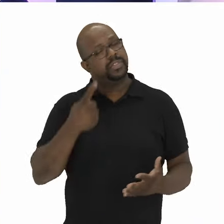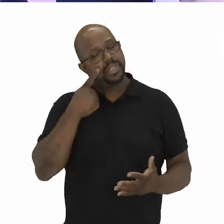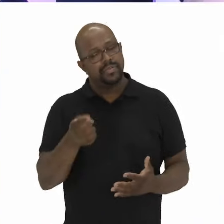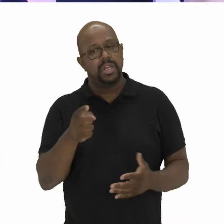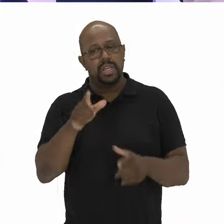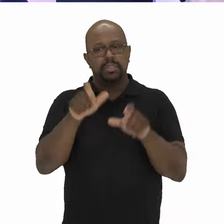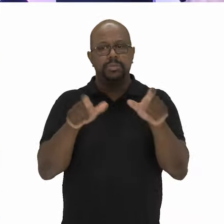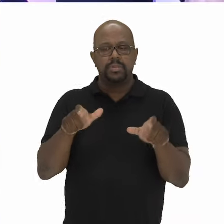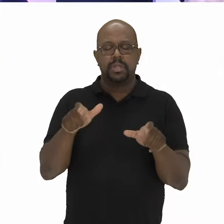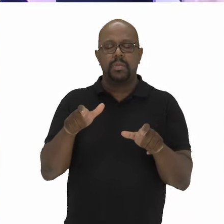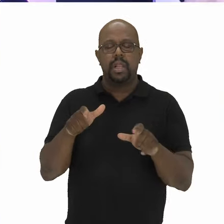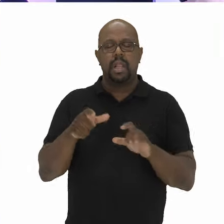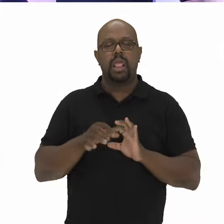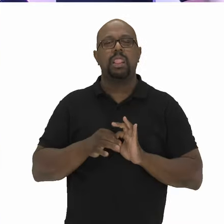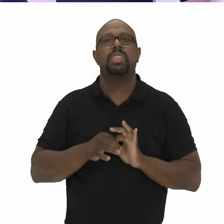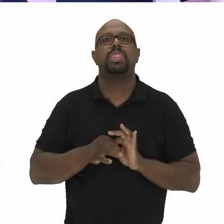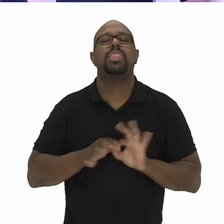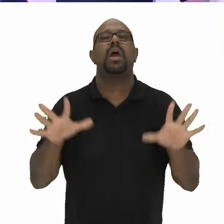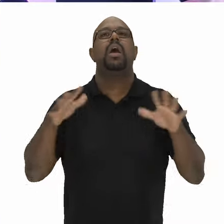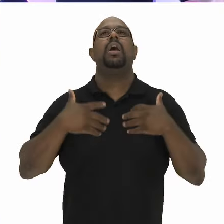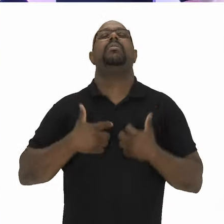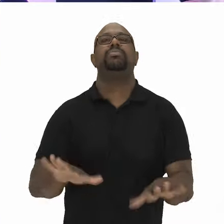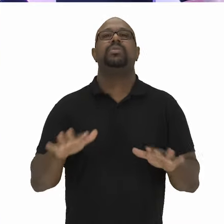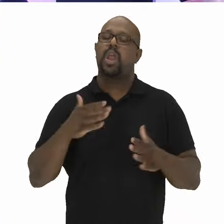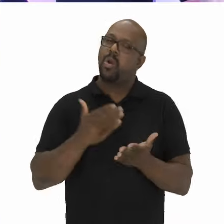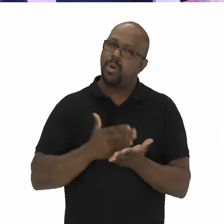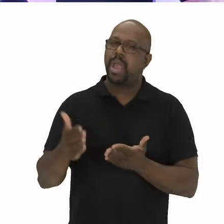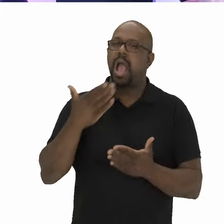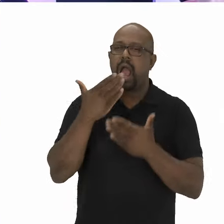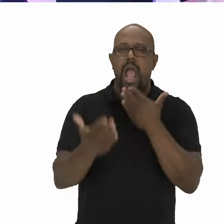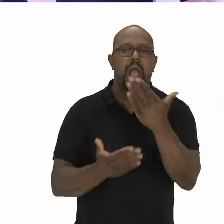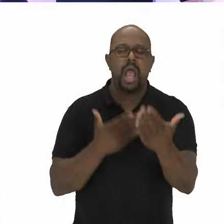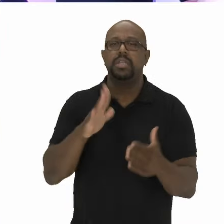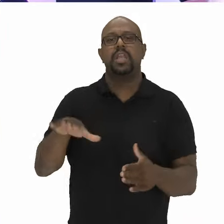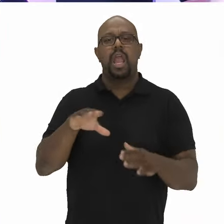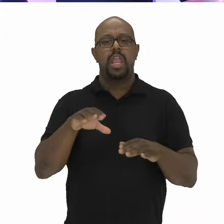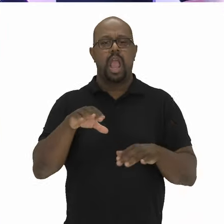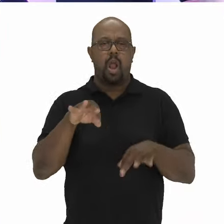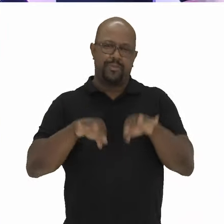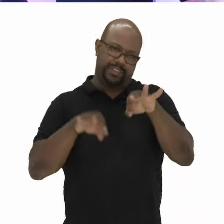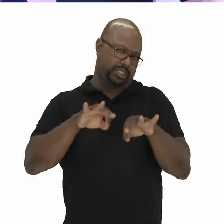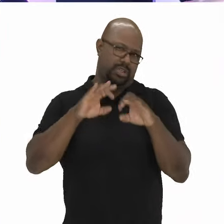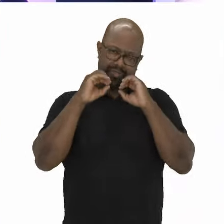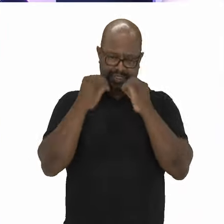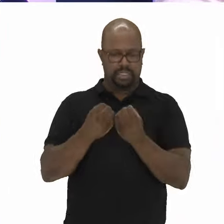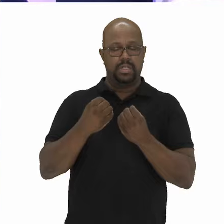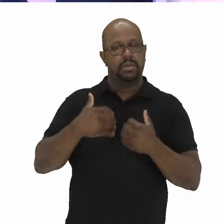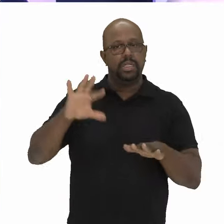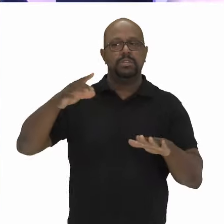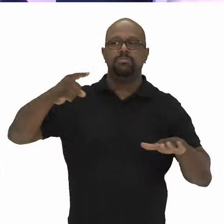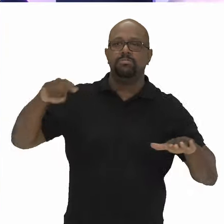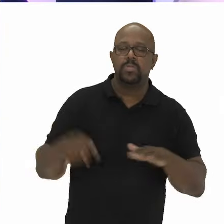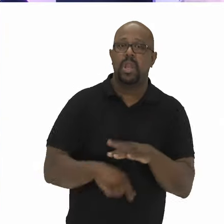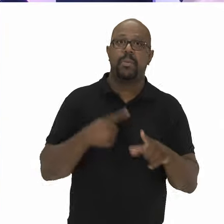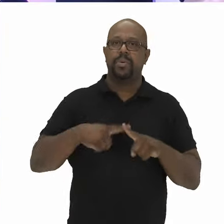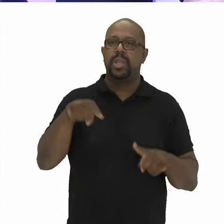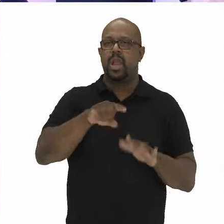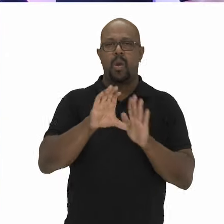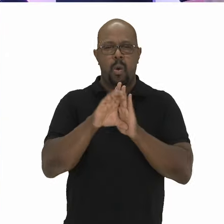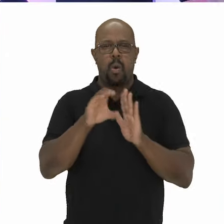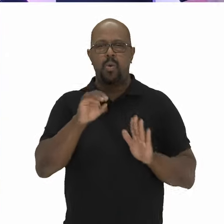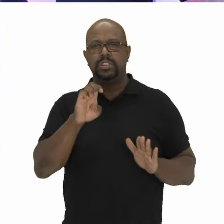e aí você vê que as pessoas destravam e aí começam a pedir e aí você vê que aquela a oficina ela se aprofunda porque